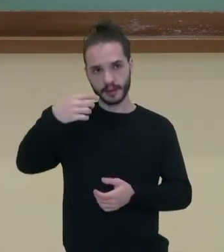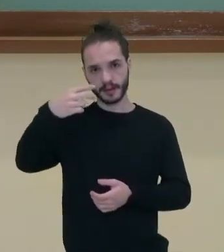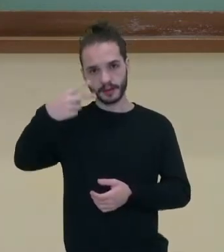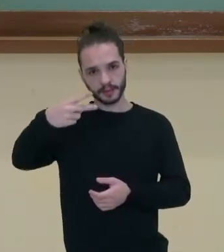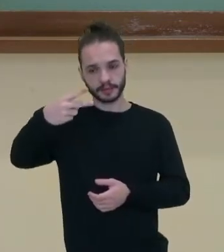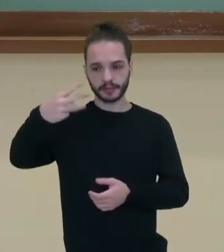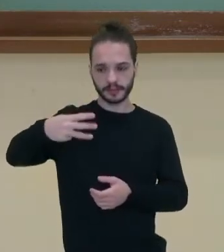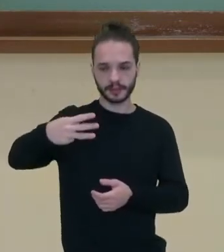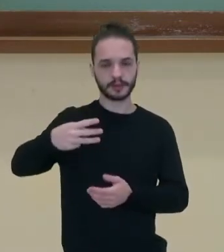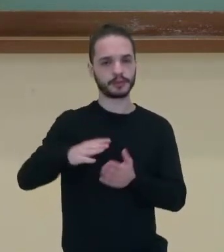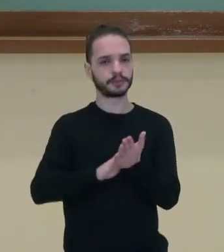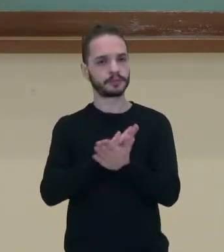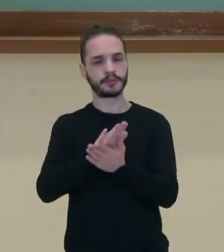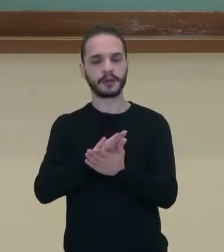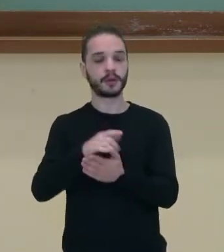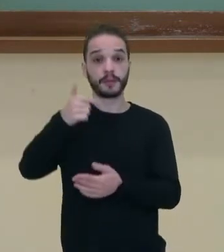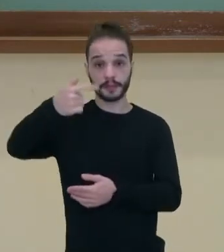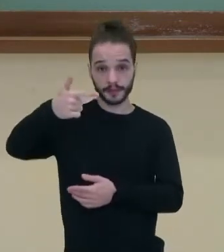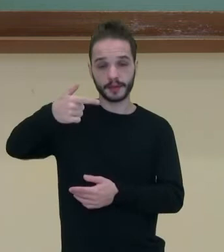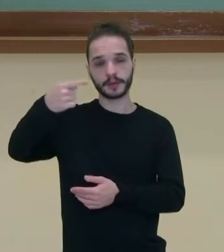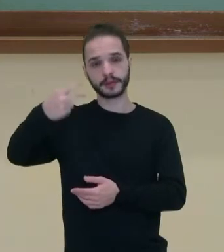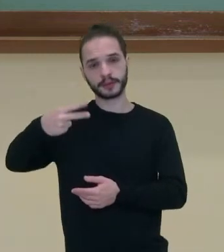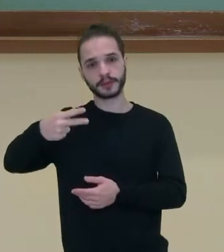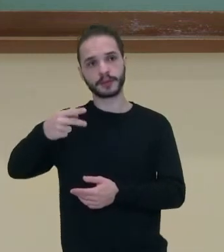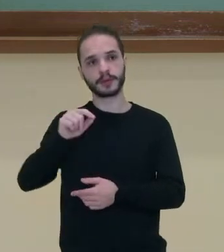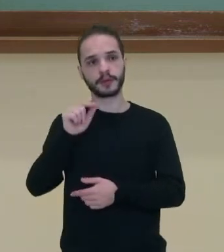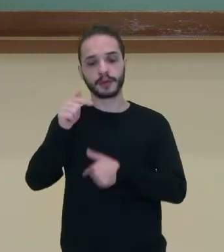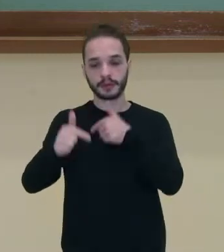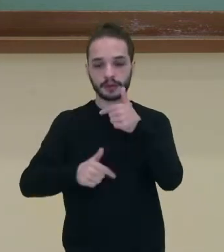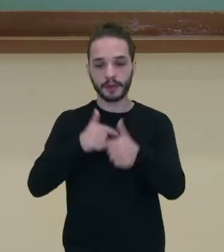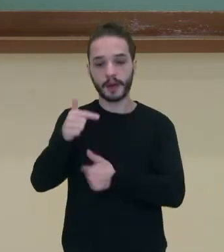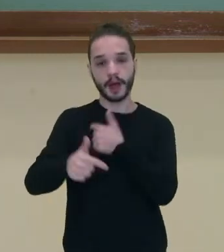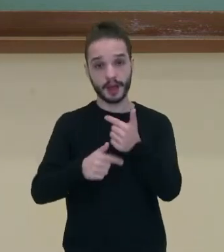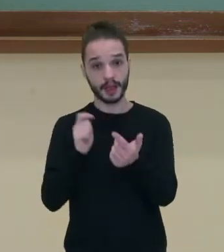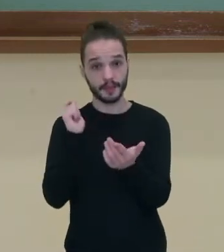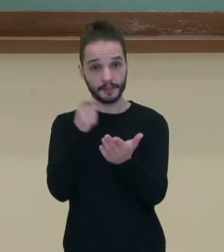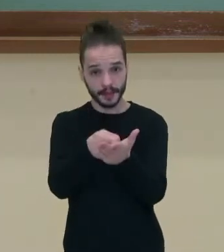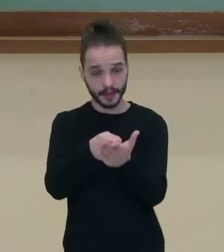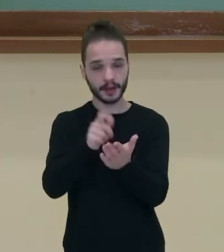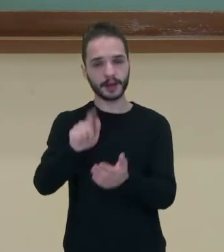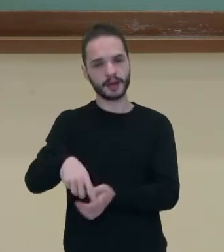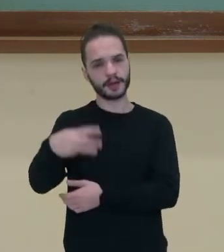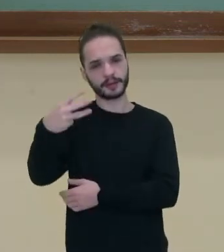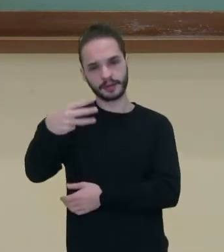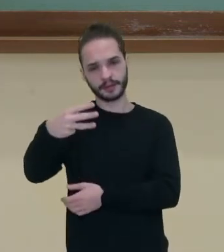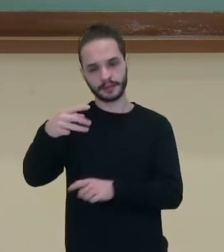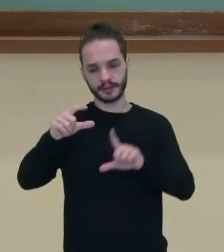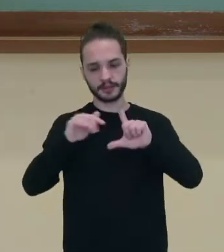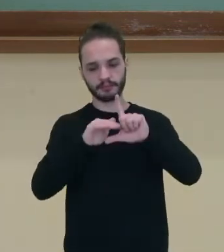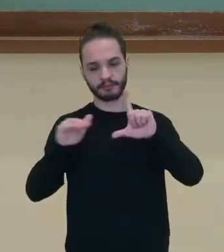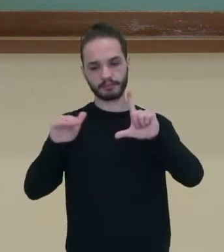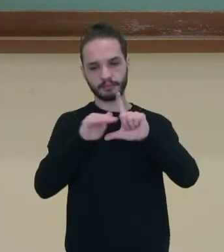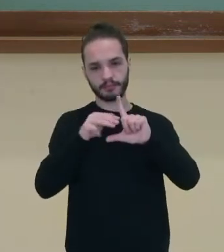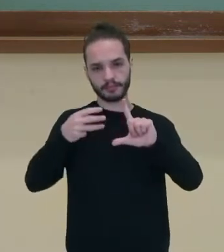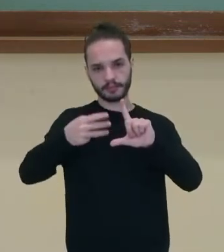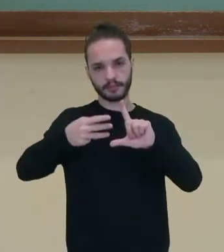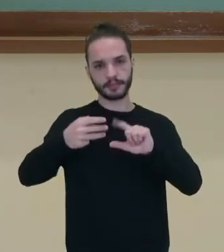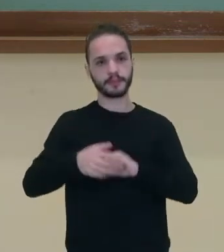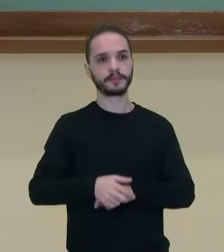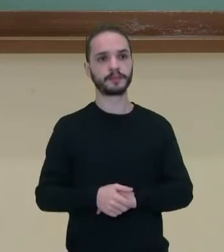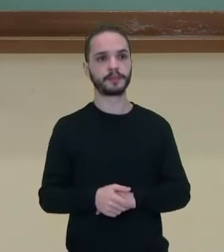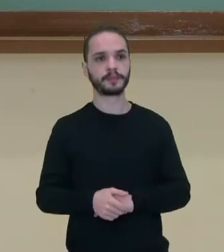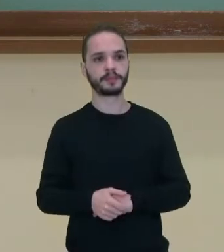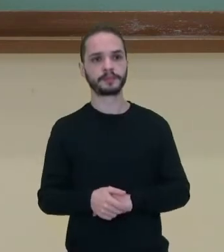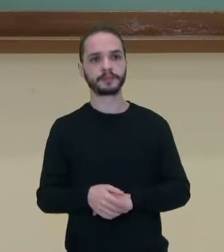pagavam imposto. Os únicos que pagavam e trabalhavam nessa sociedade era o 3º estado. Então, o clero,